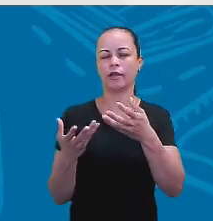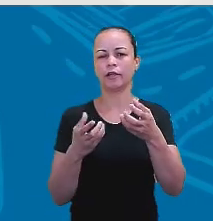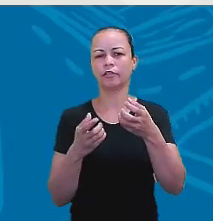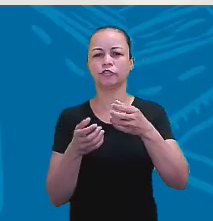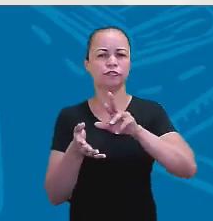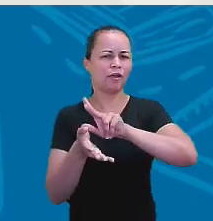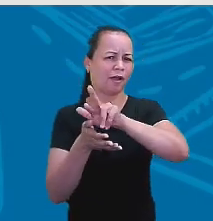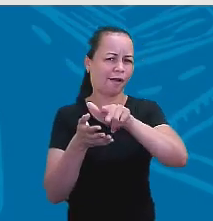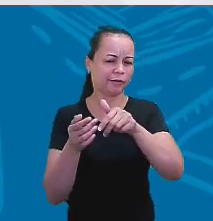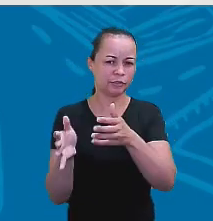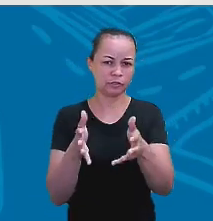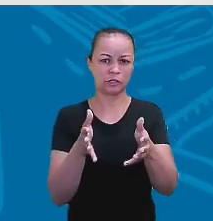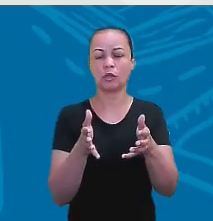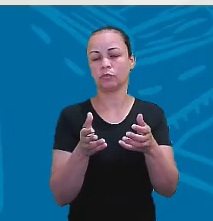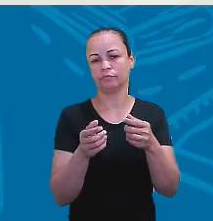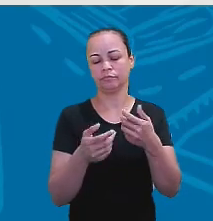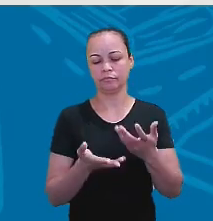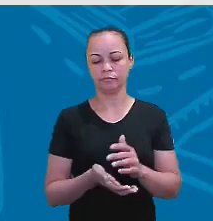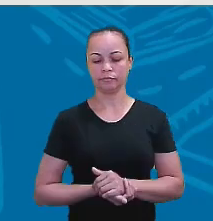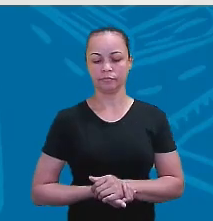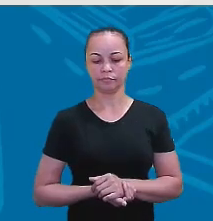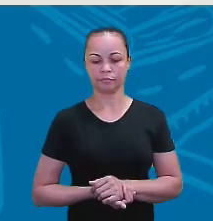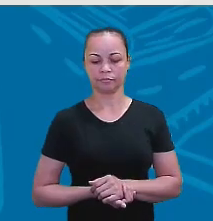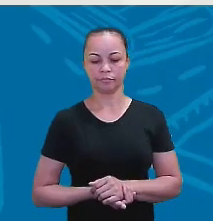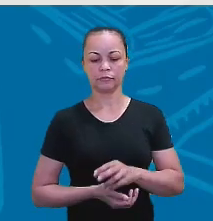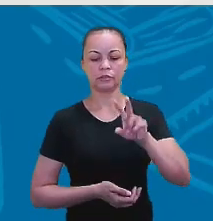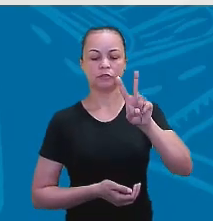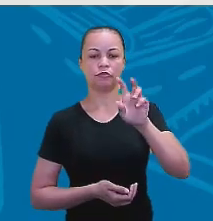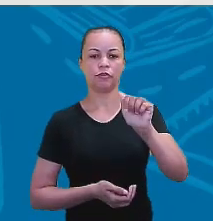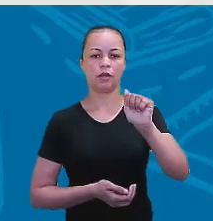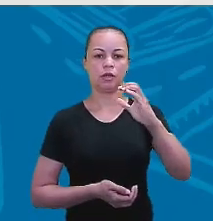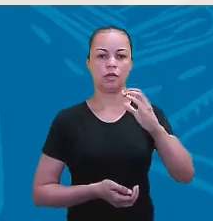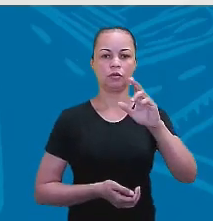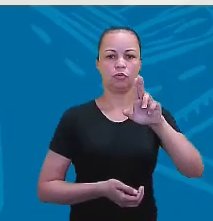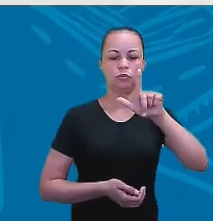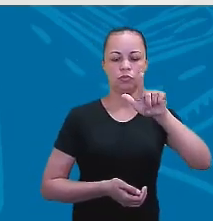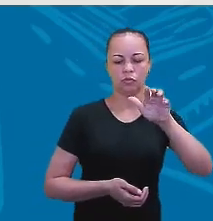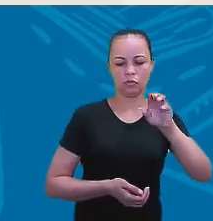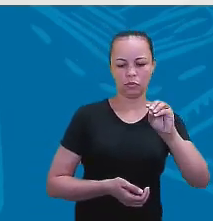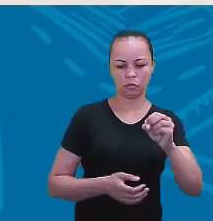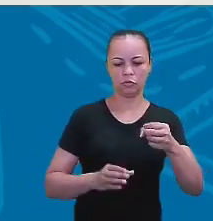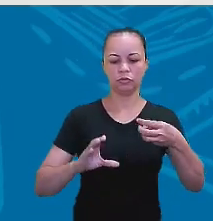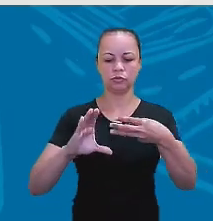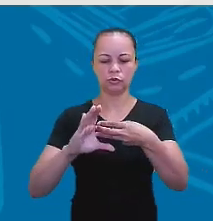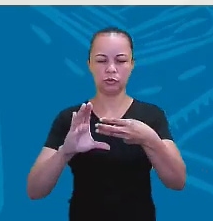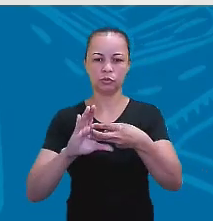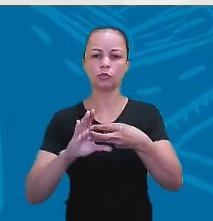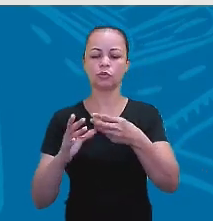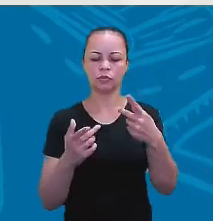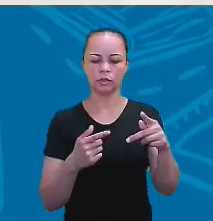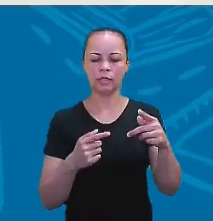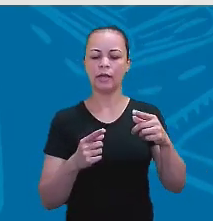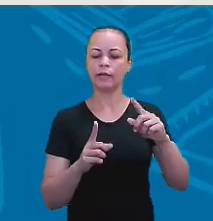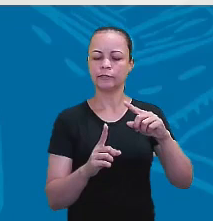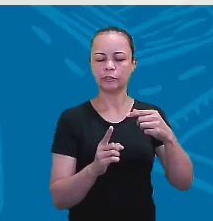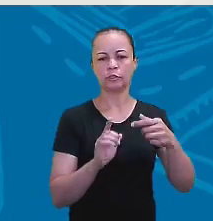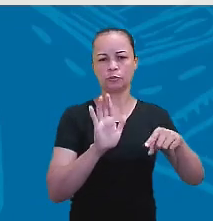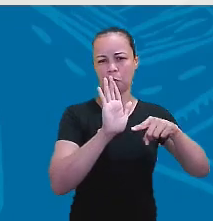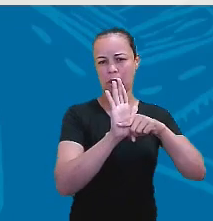e não na célula animal. Vacúolo de suco celular. É comum onde esse vacúolo? Nas células vegetais e não na